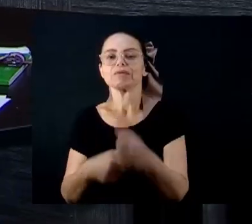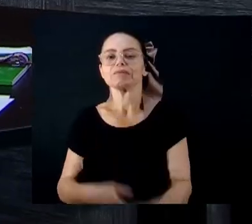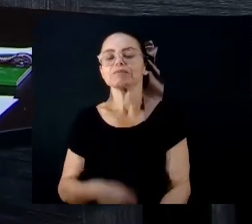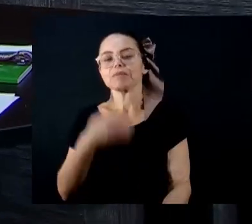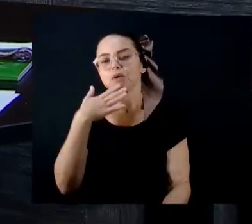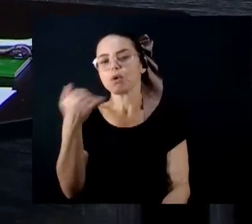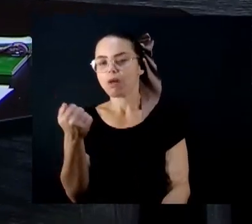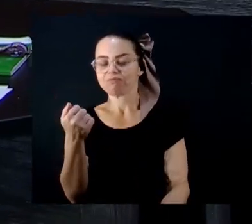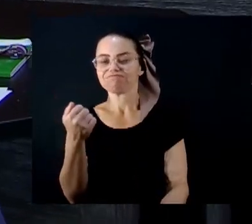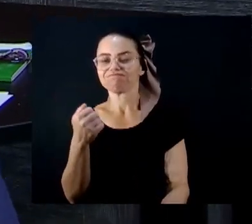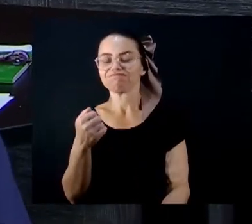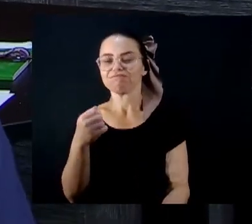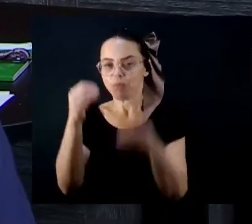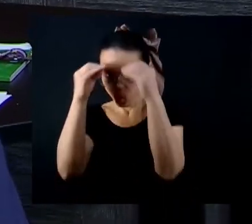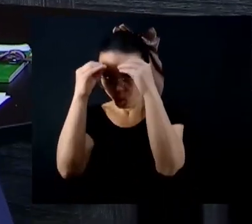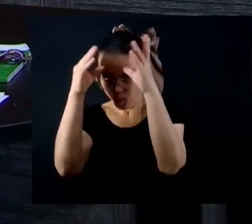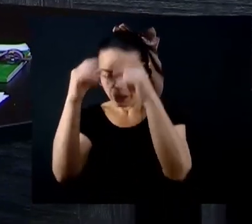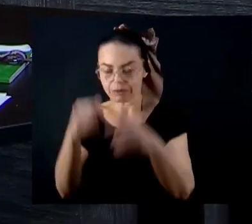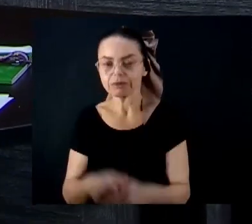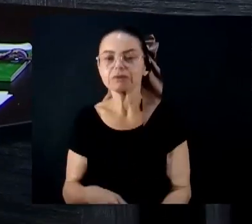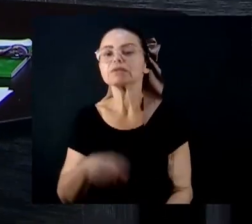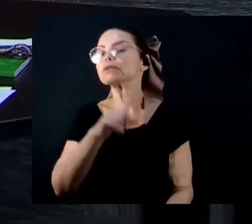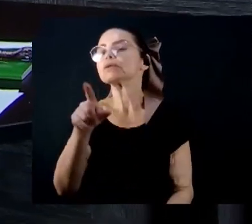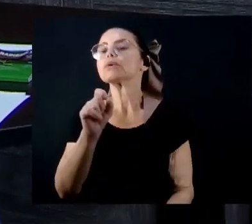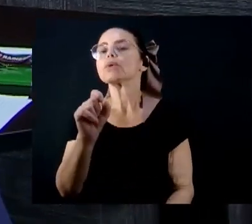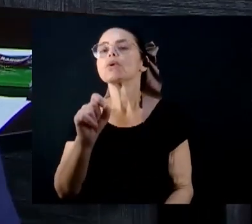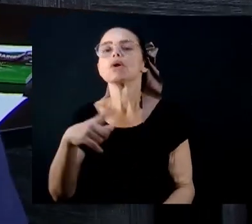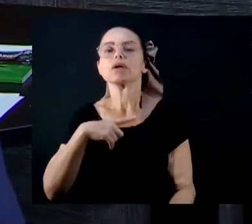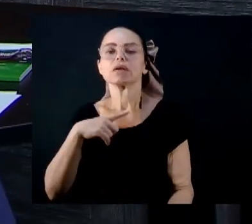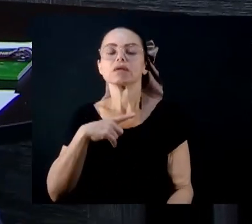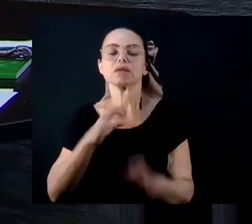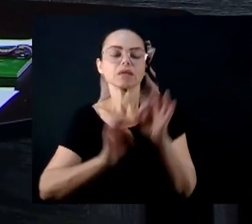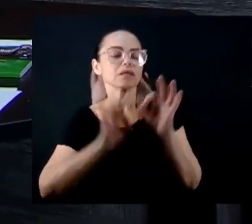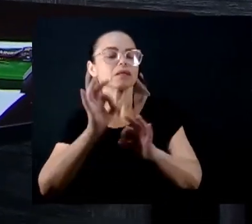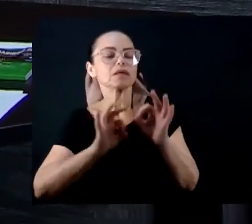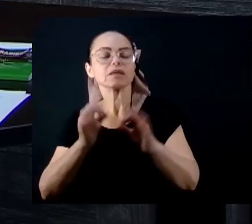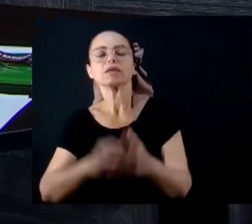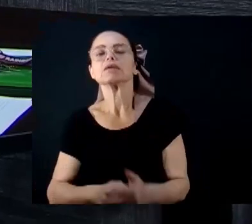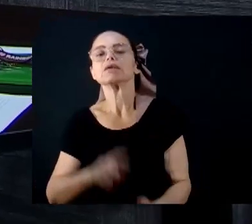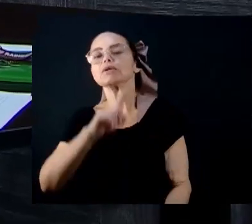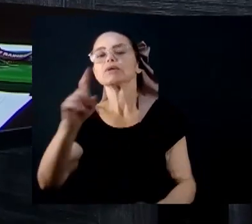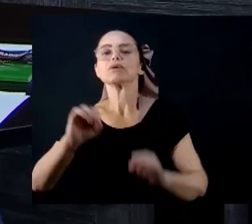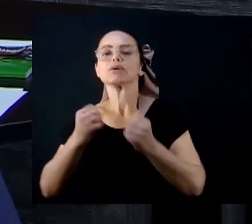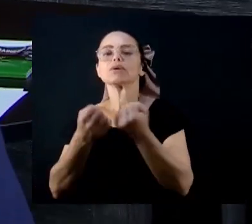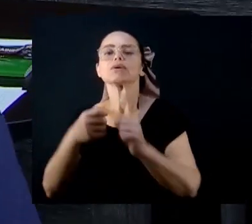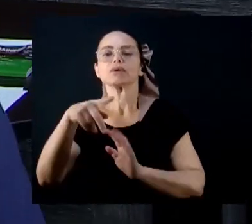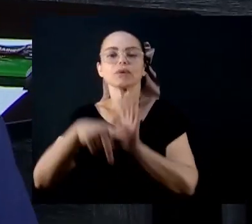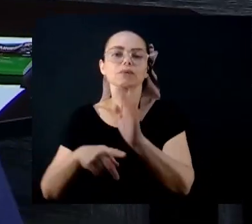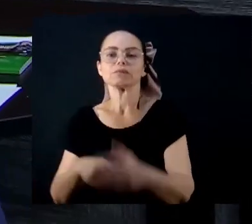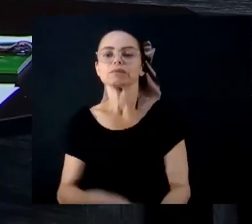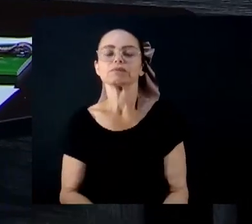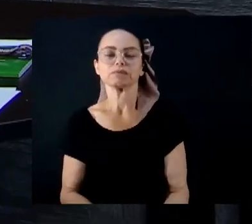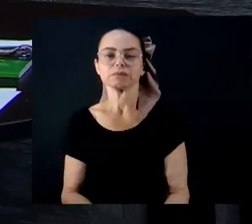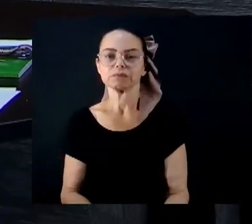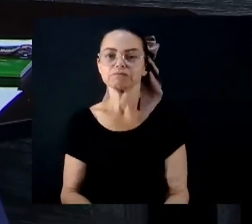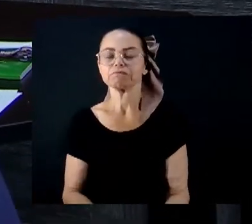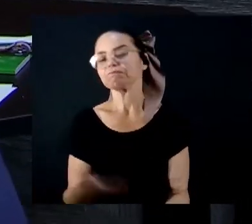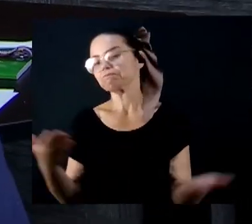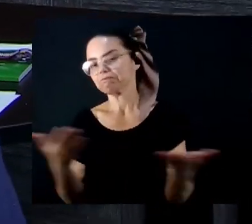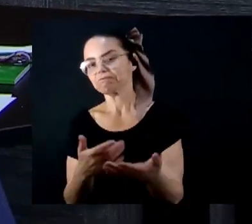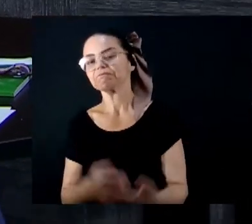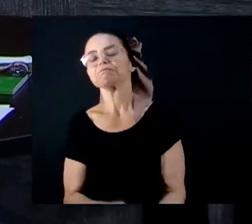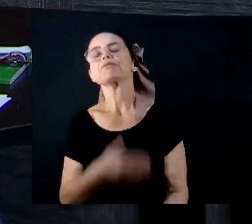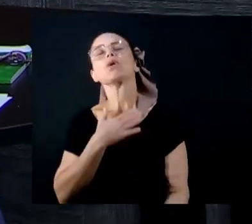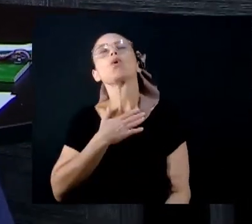isso. Como tem sido para você agora preparado para o dia de defender o projeto? Bom, agora eu estou um pouco mais tranquilo,